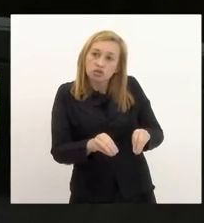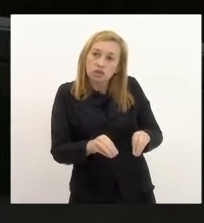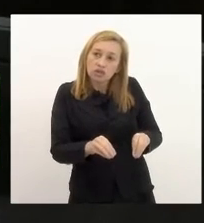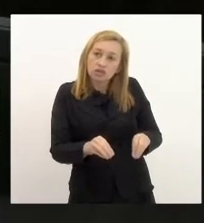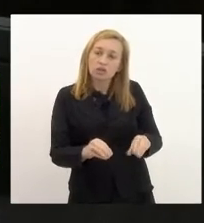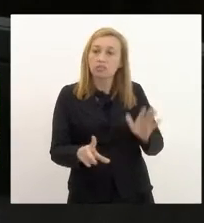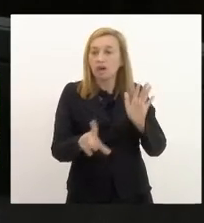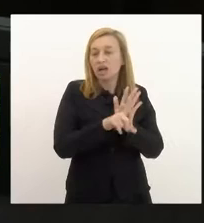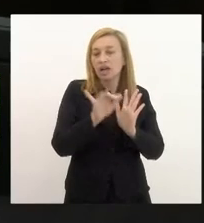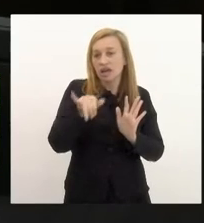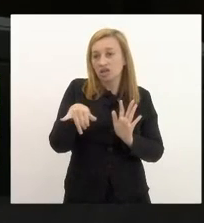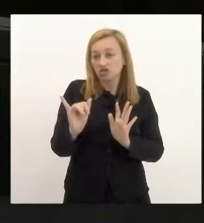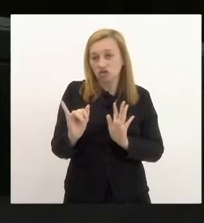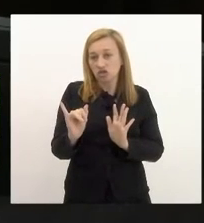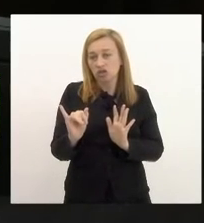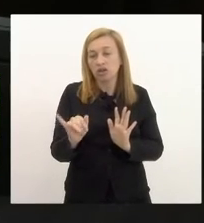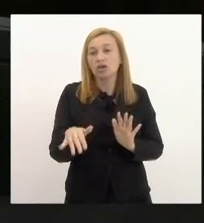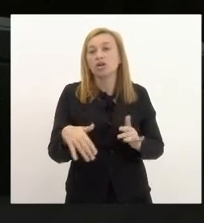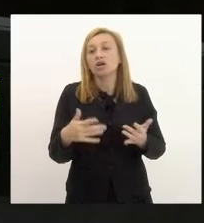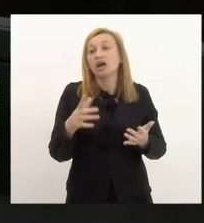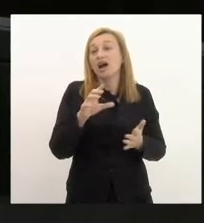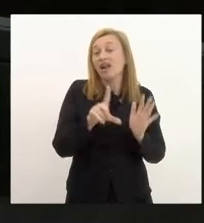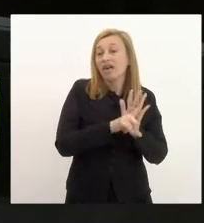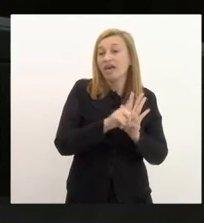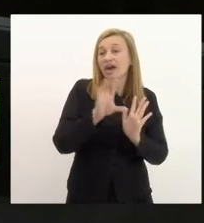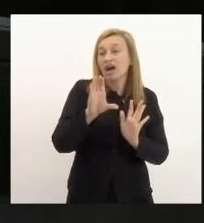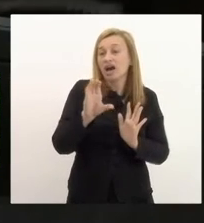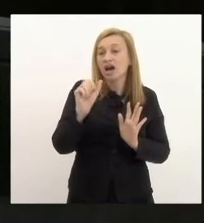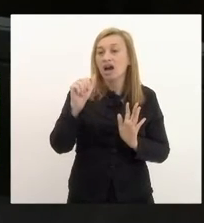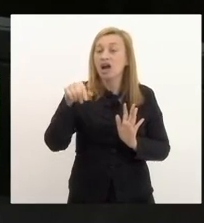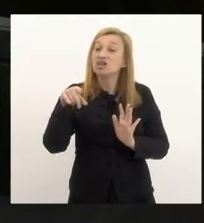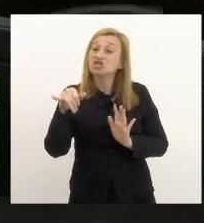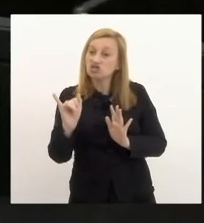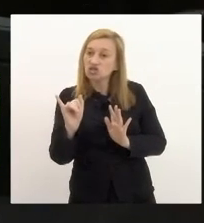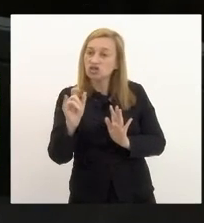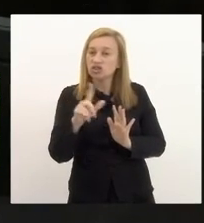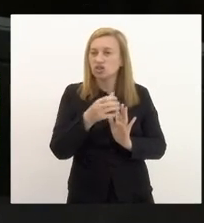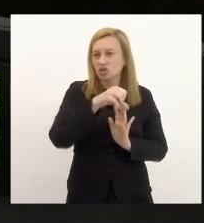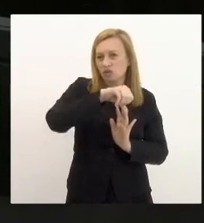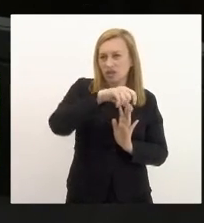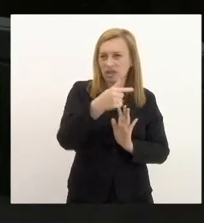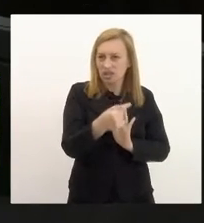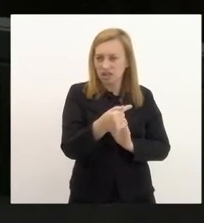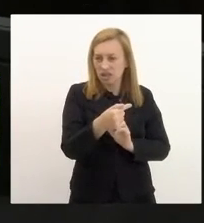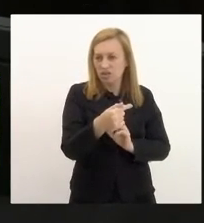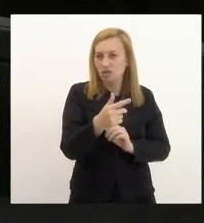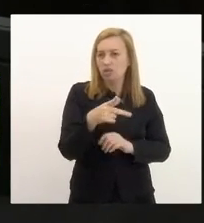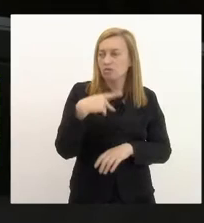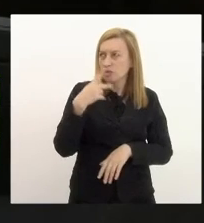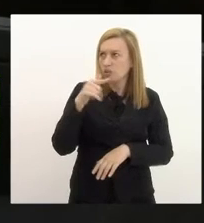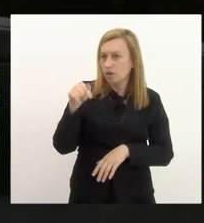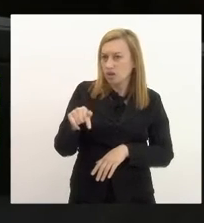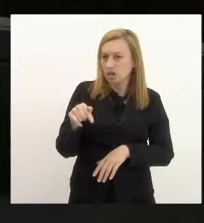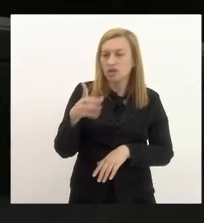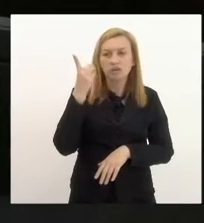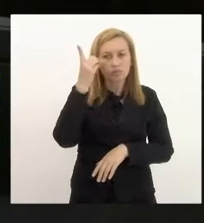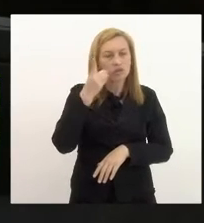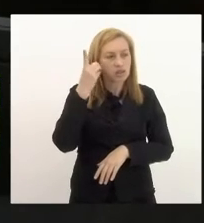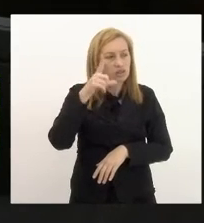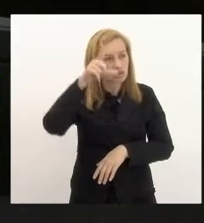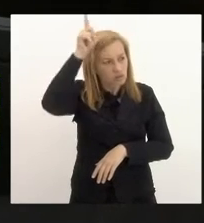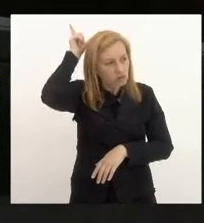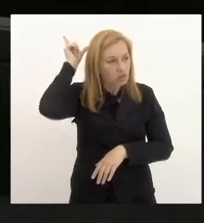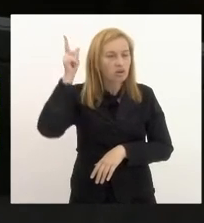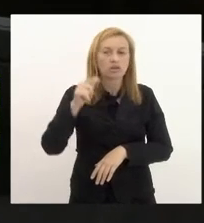seja pela lei kandir falei Candia ela é de 97 Como salientou que o Deputado